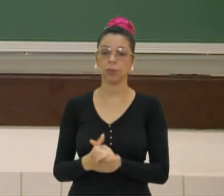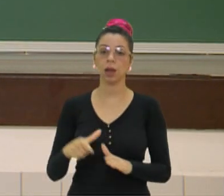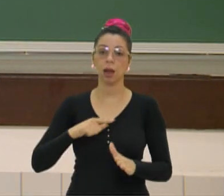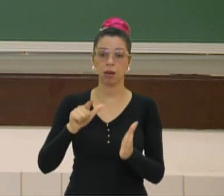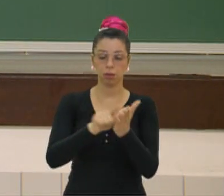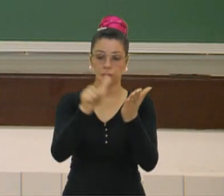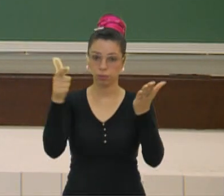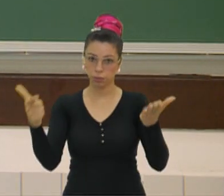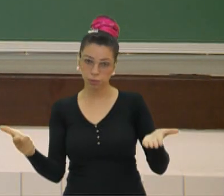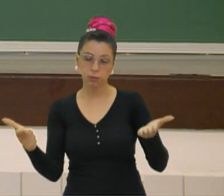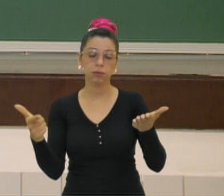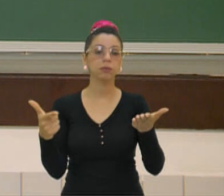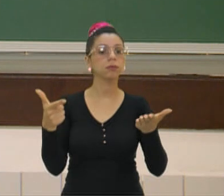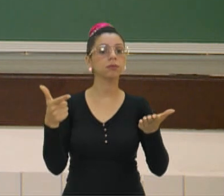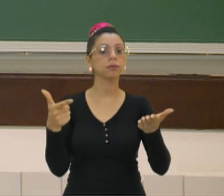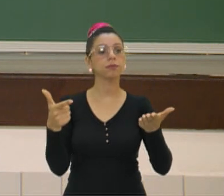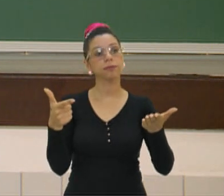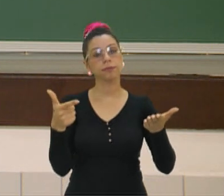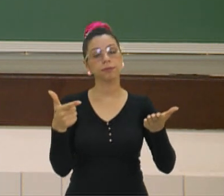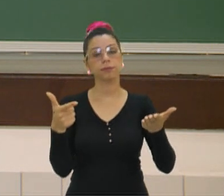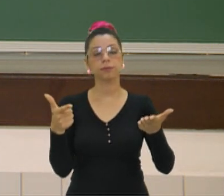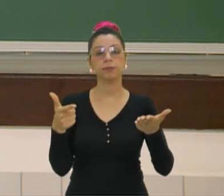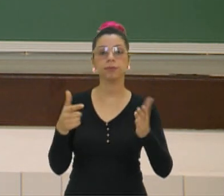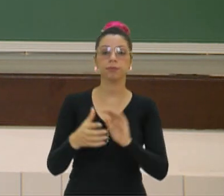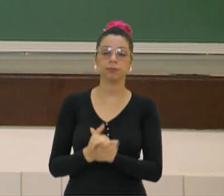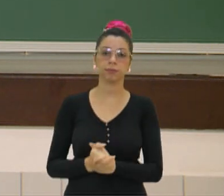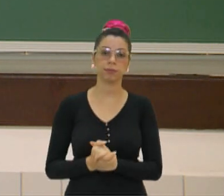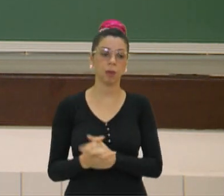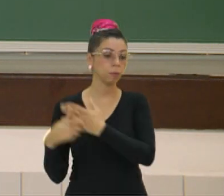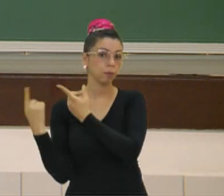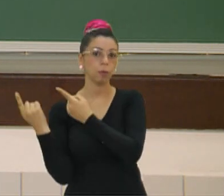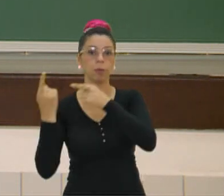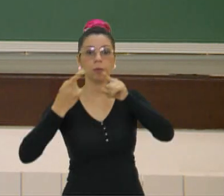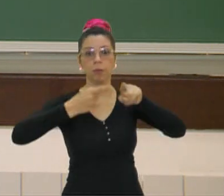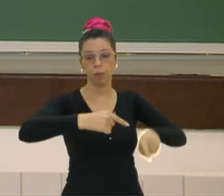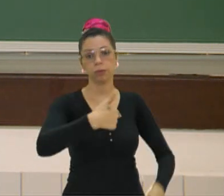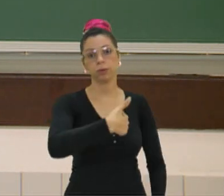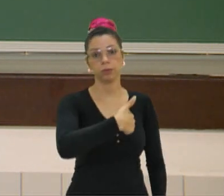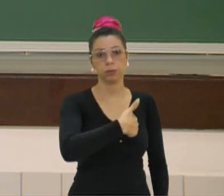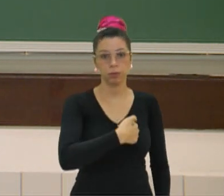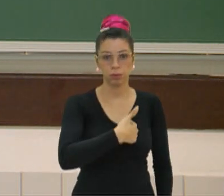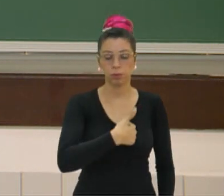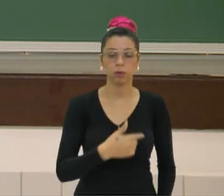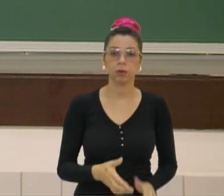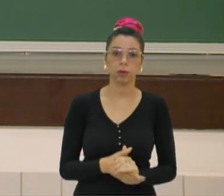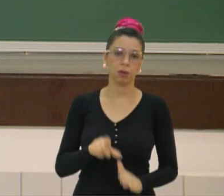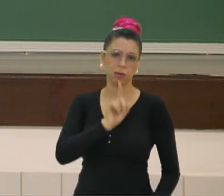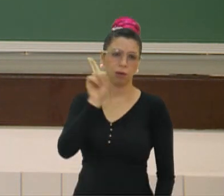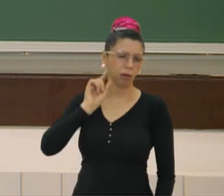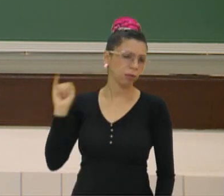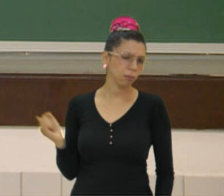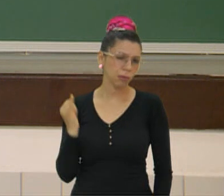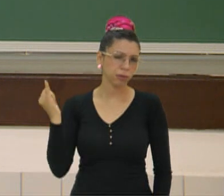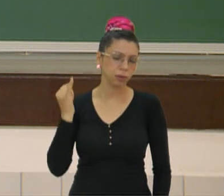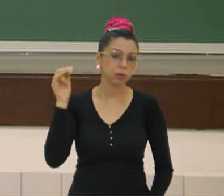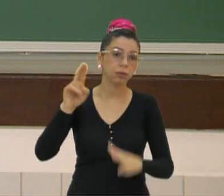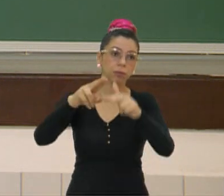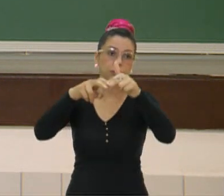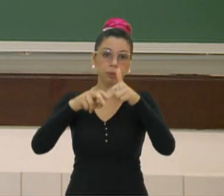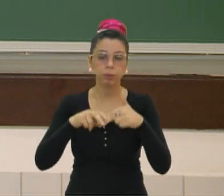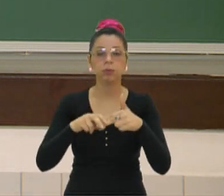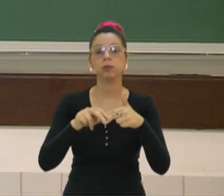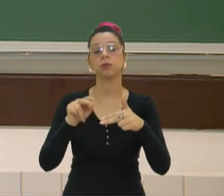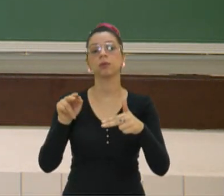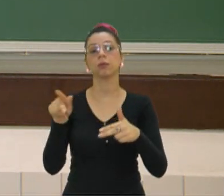Tribuna da Imprensa, onde ele fez uma cerrada oposição ao Getúlio Vargas. Vai ser uma figura bastante importante. Por isso o professor